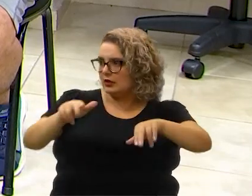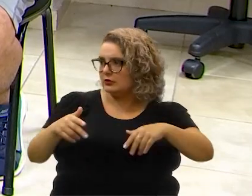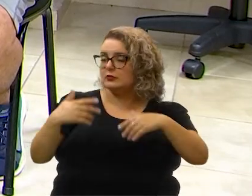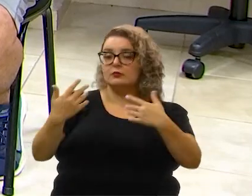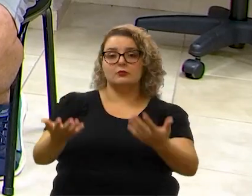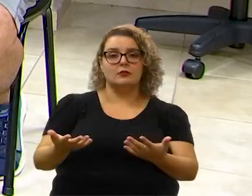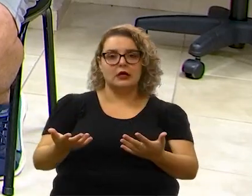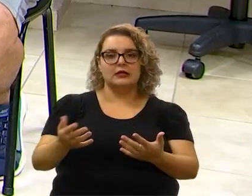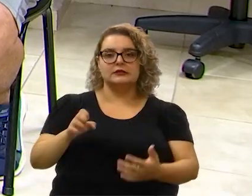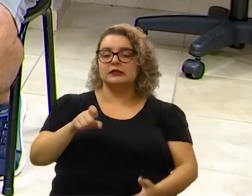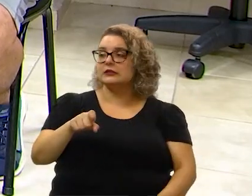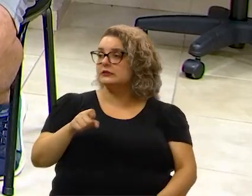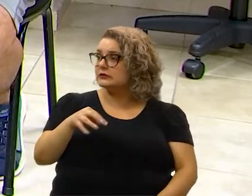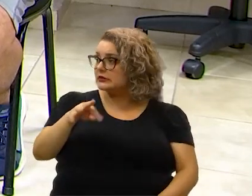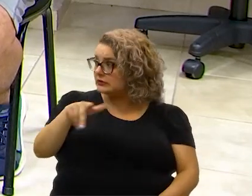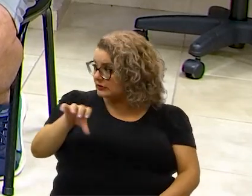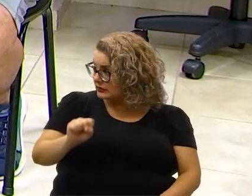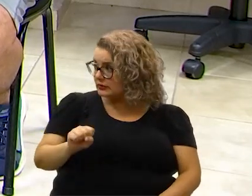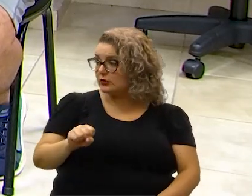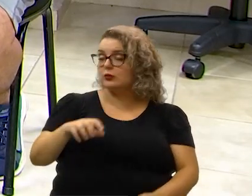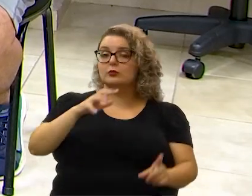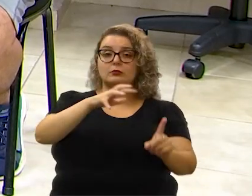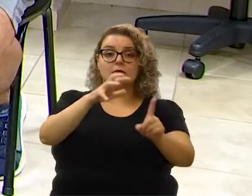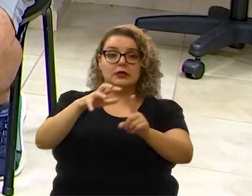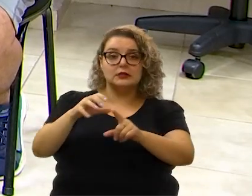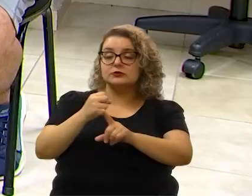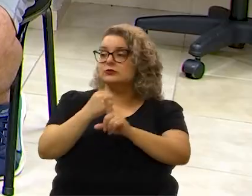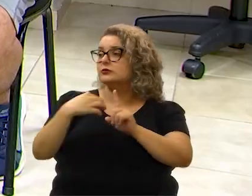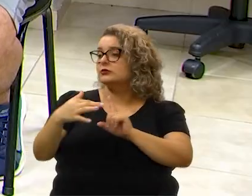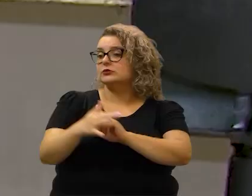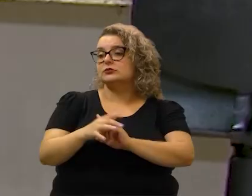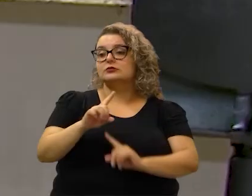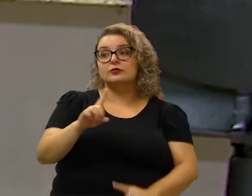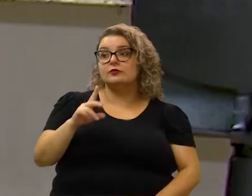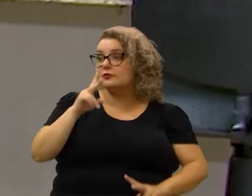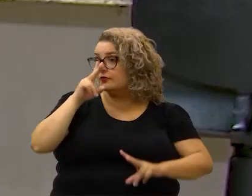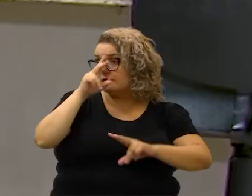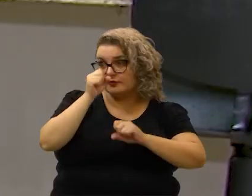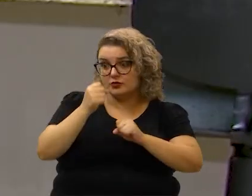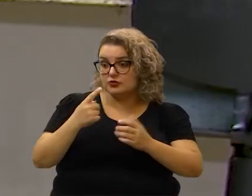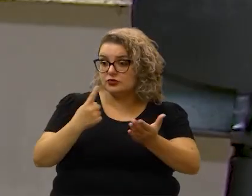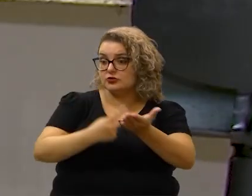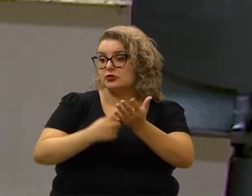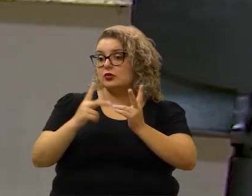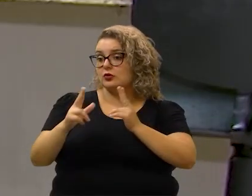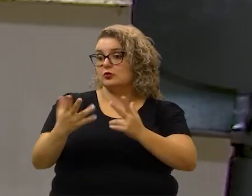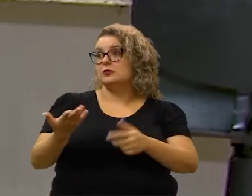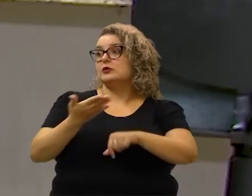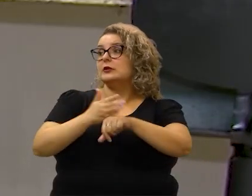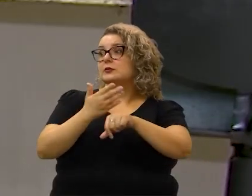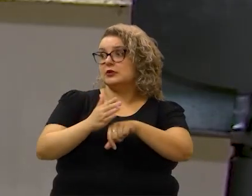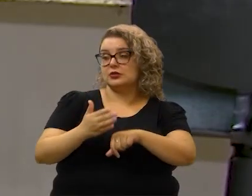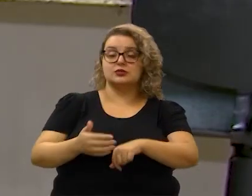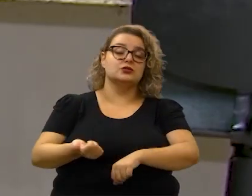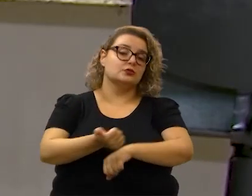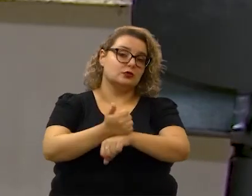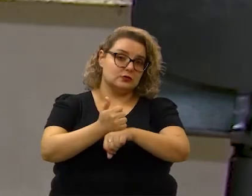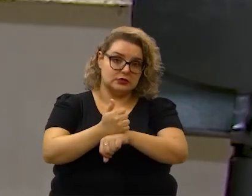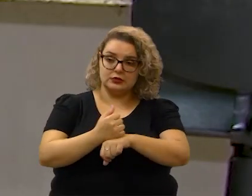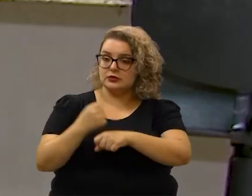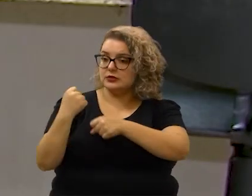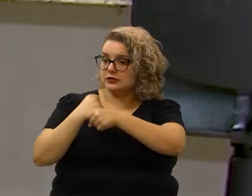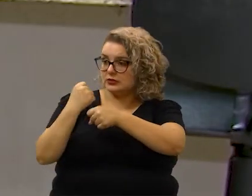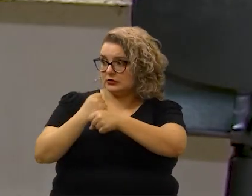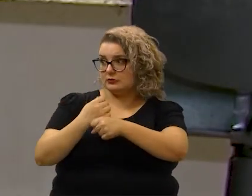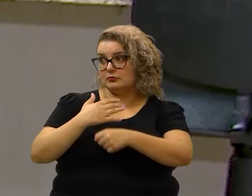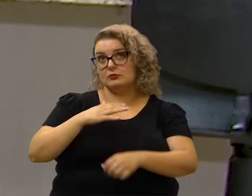curriculares. Mas a questão da extensão, né, do impacto na sociedade, não foi algo tão forte assim, tão marcado na nossa prática profissional durante esses